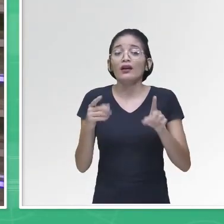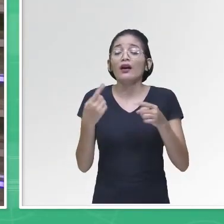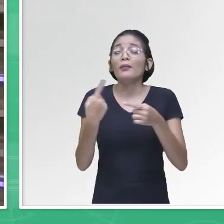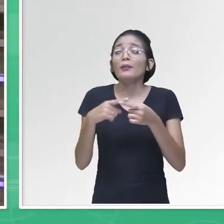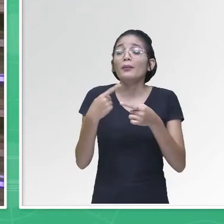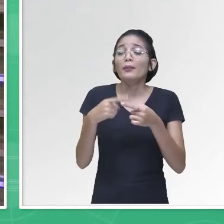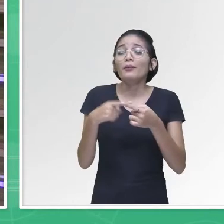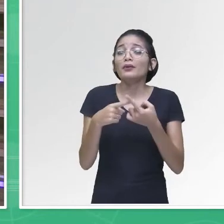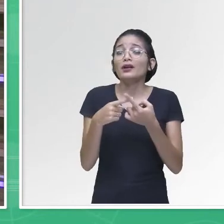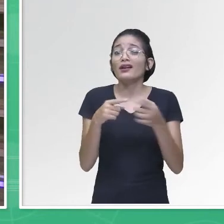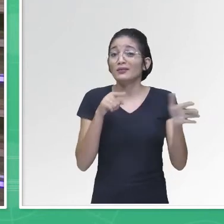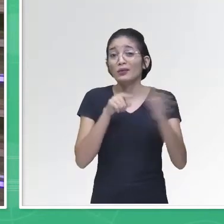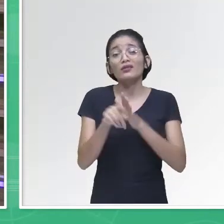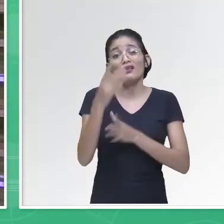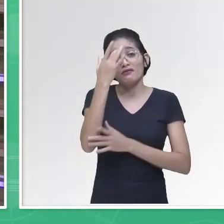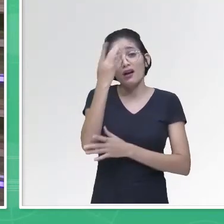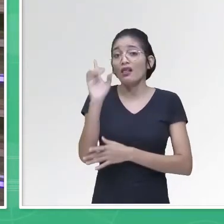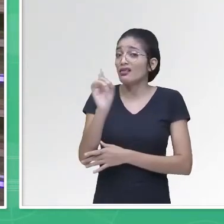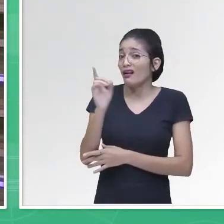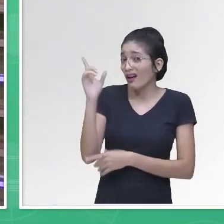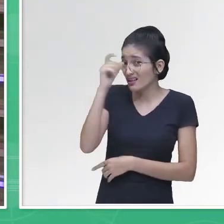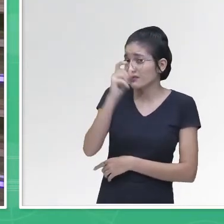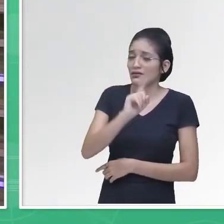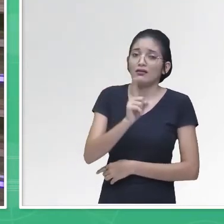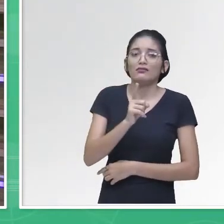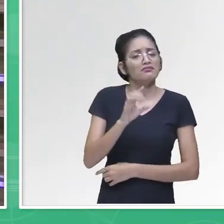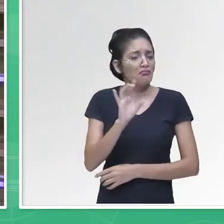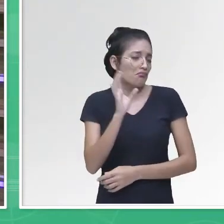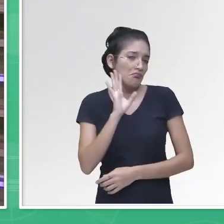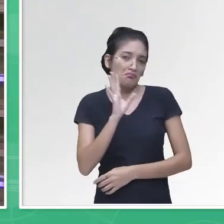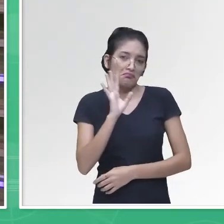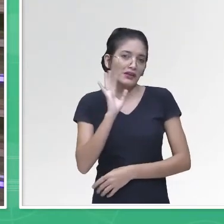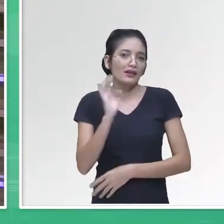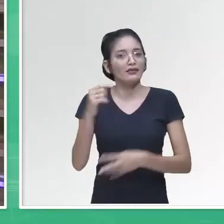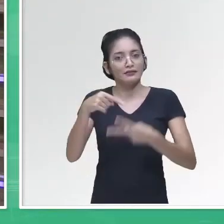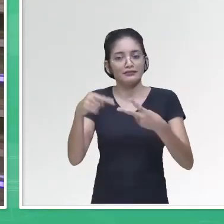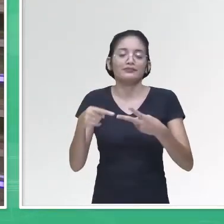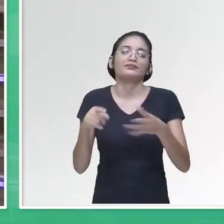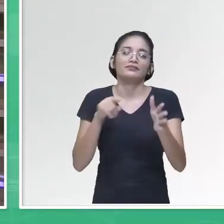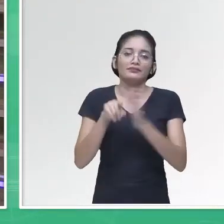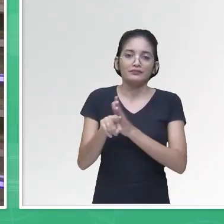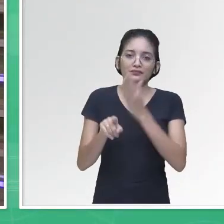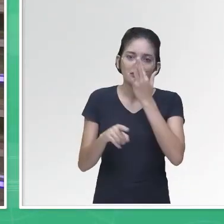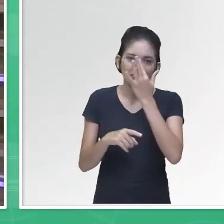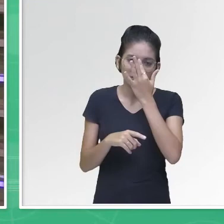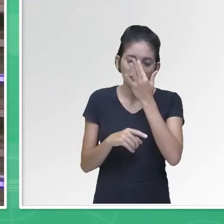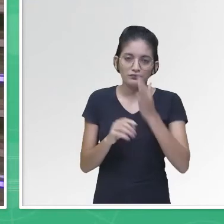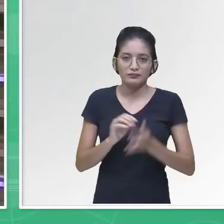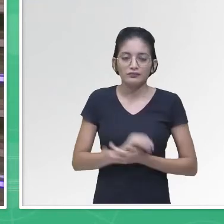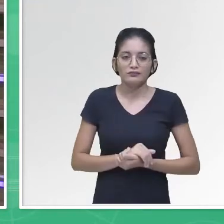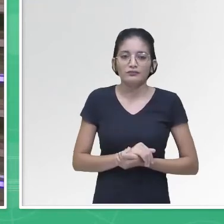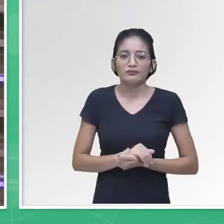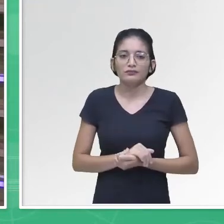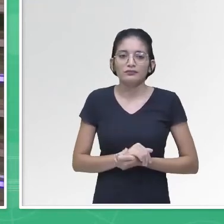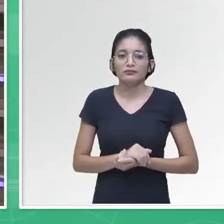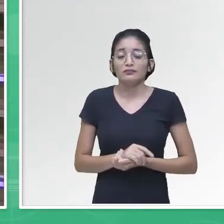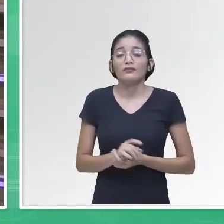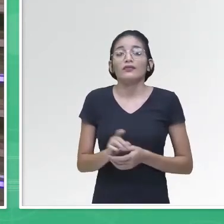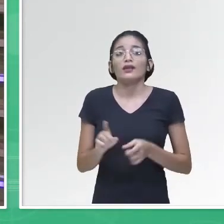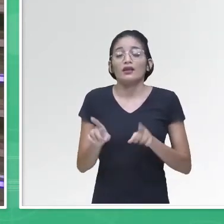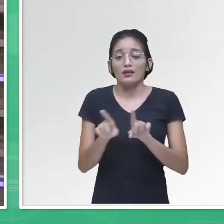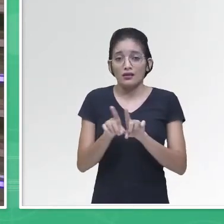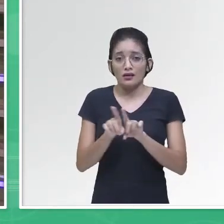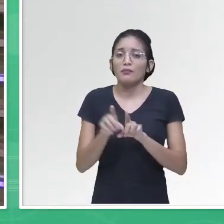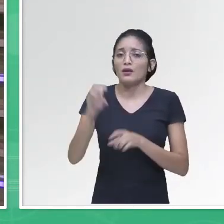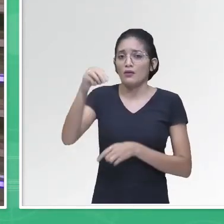estão fáceis, elas não estão difíceis não, elas estão bem legais, hein, essas questões. E aí o Madison André